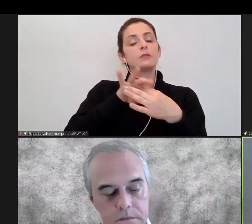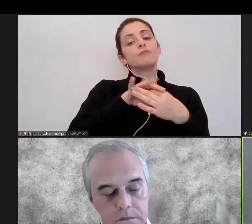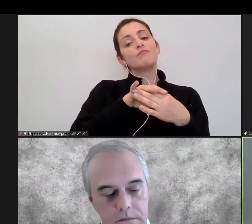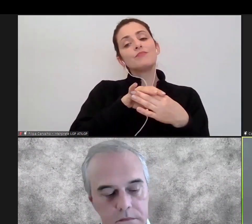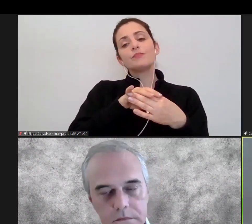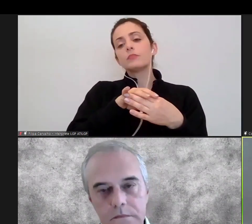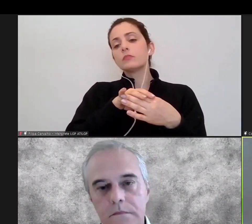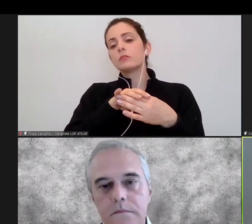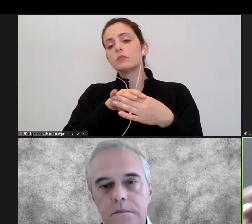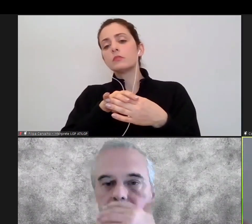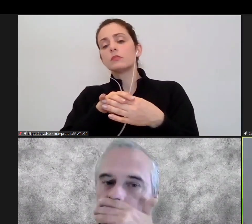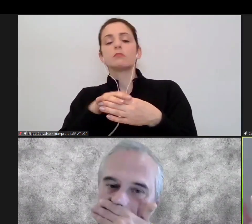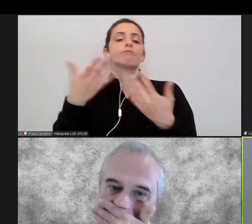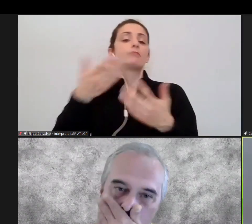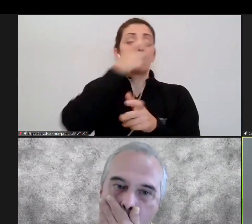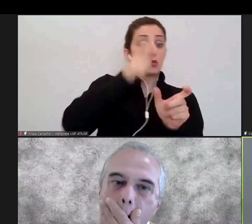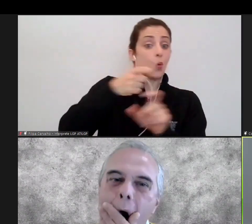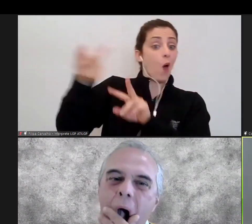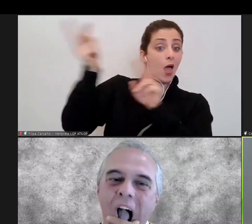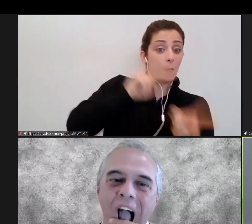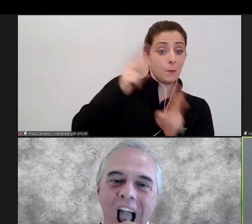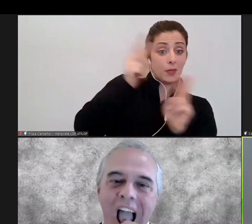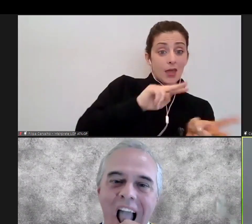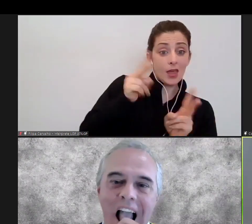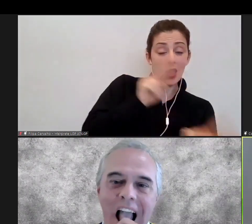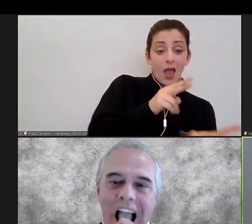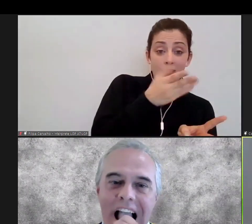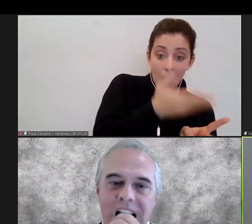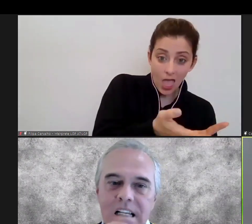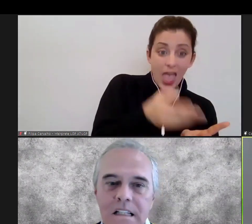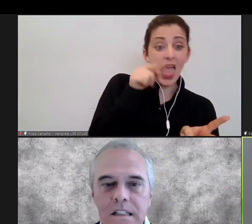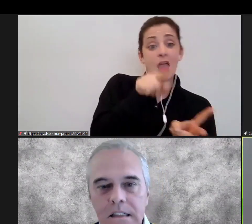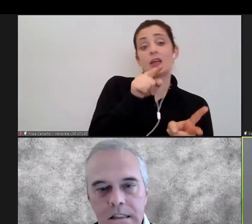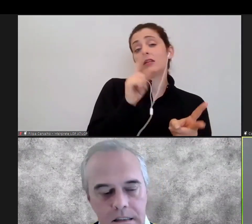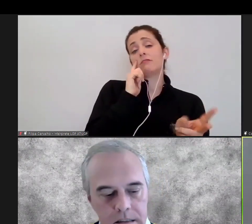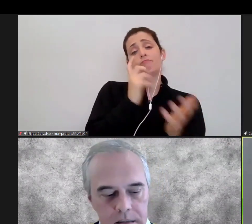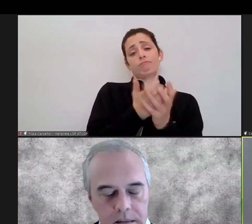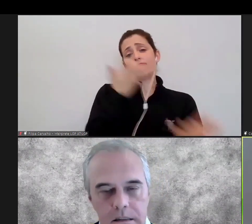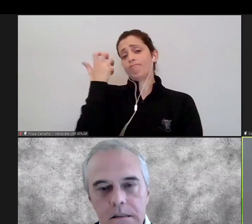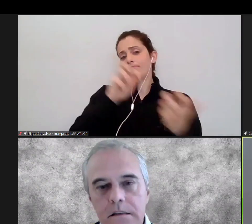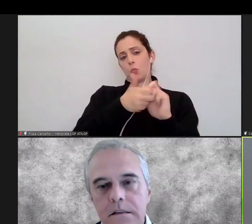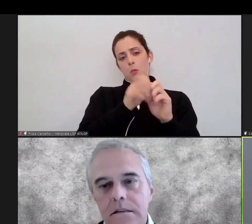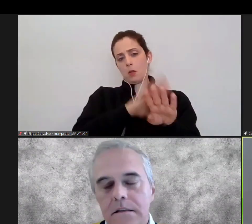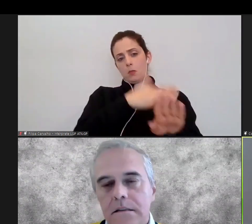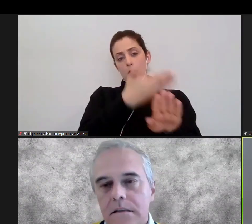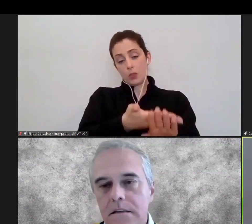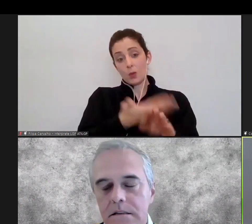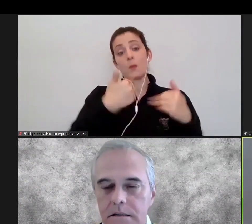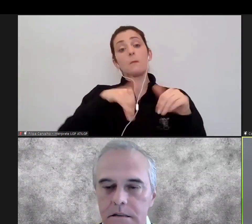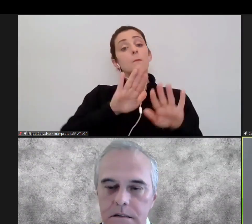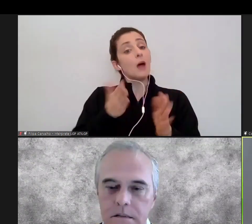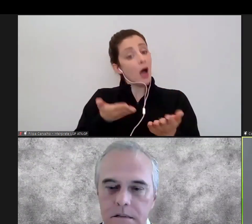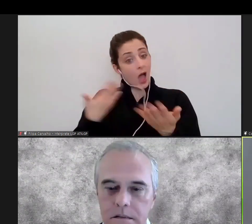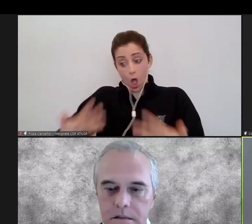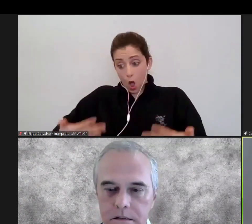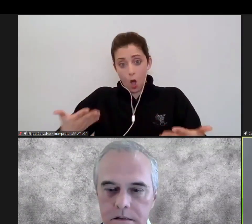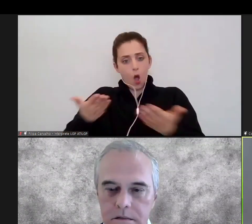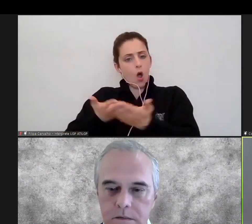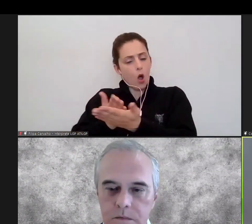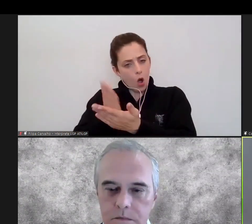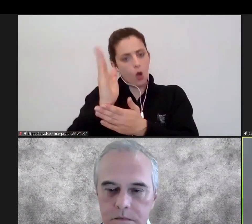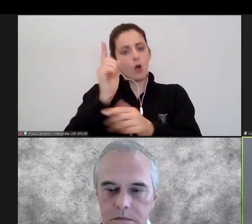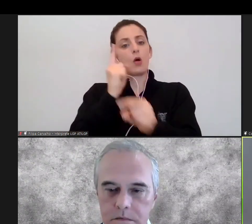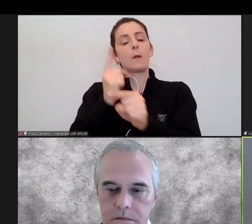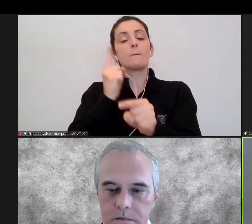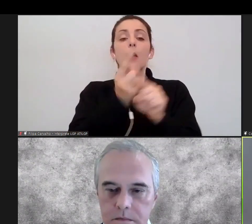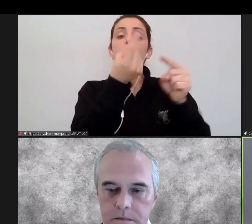se são pessoas migrantes, principalmente são muito mais afetadas com isso. Contudo, hoje continua a existir um conjunto de